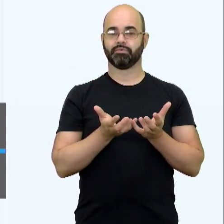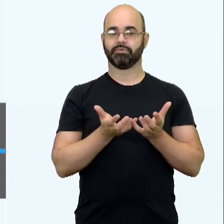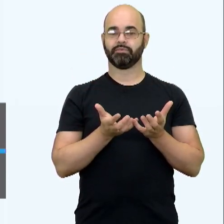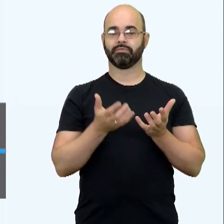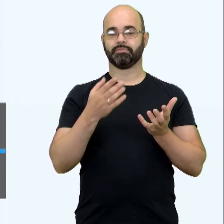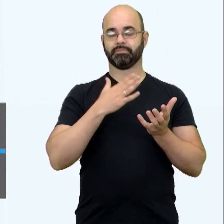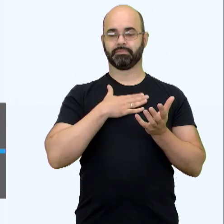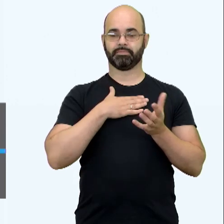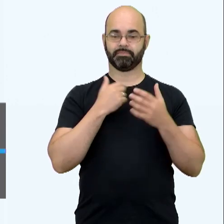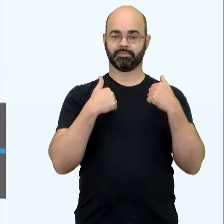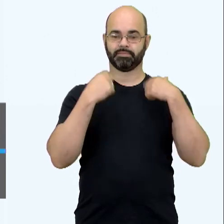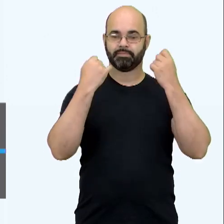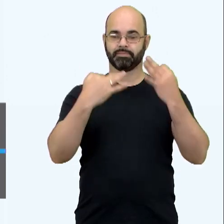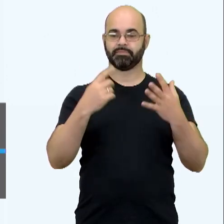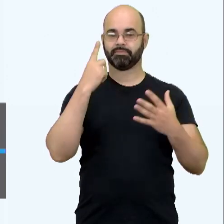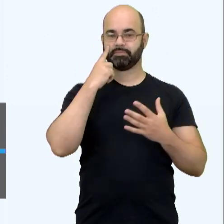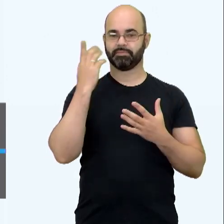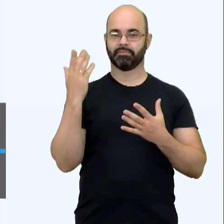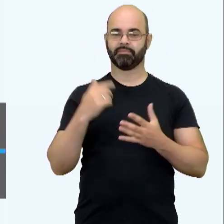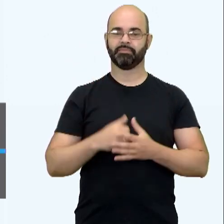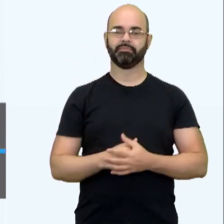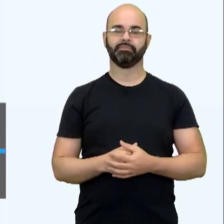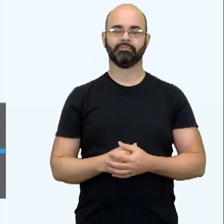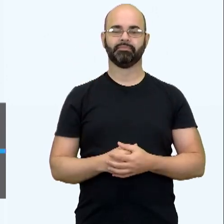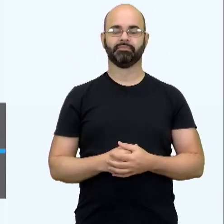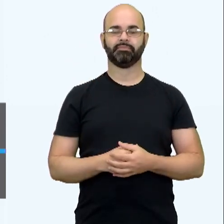minha explicação.